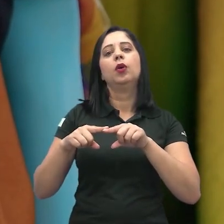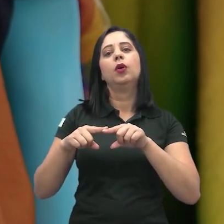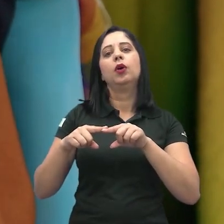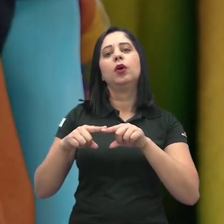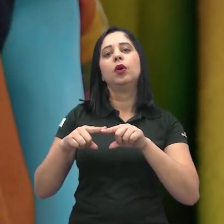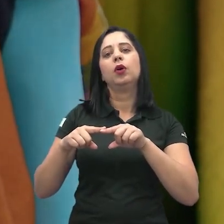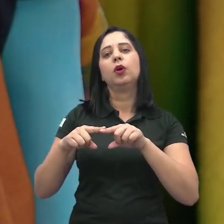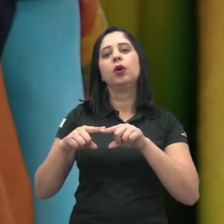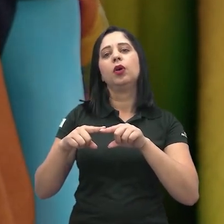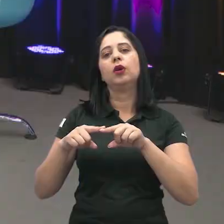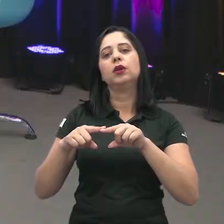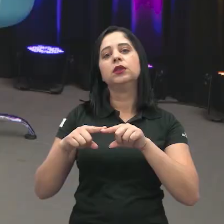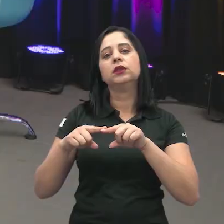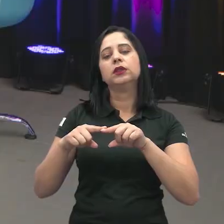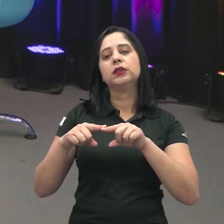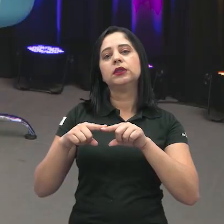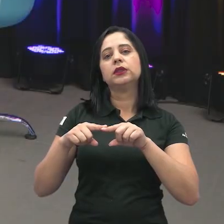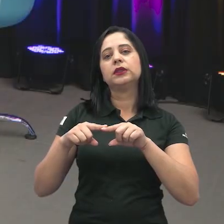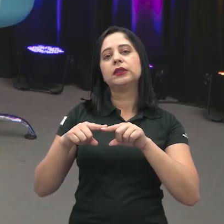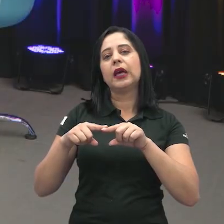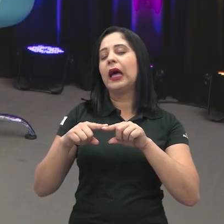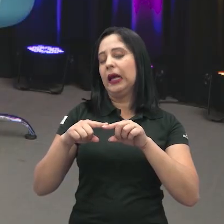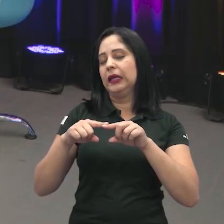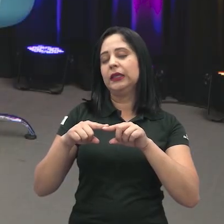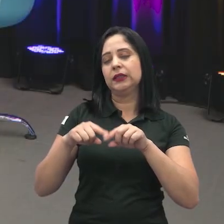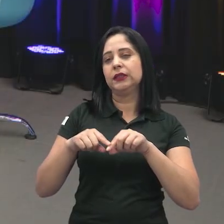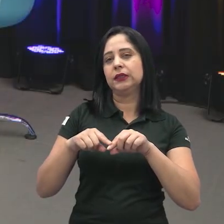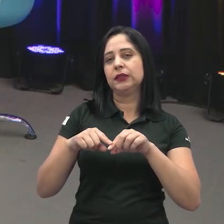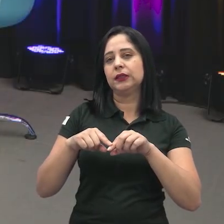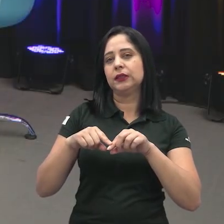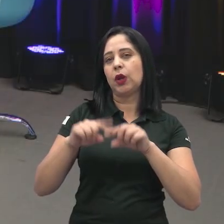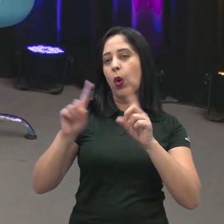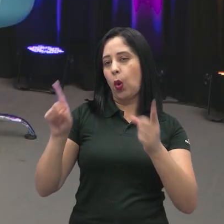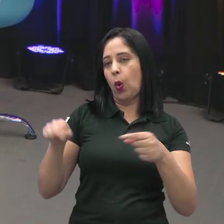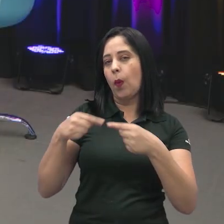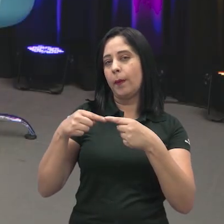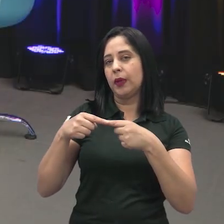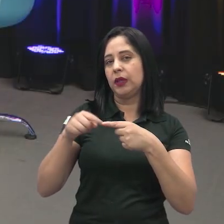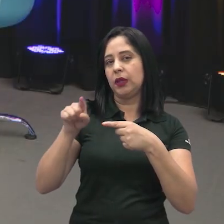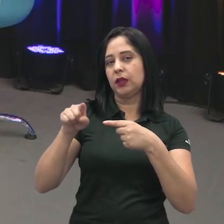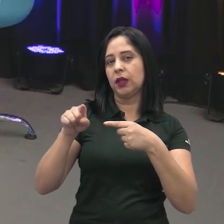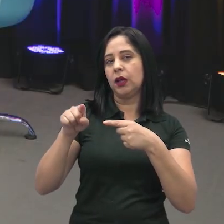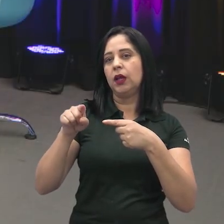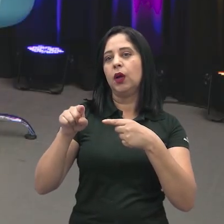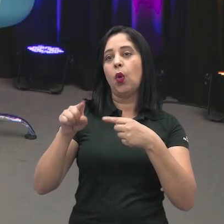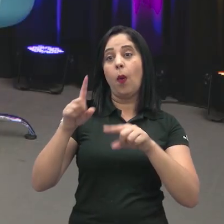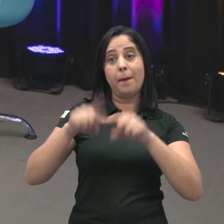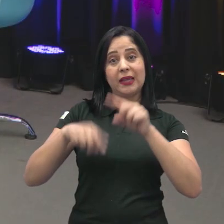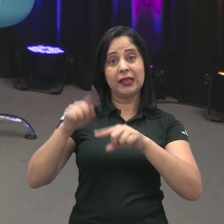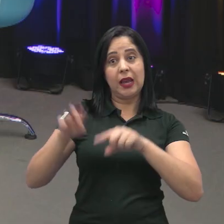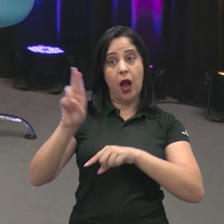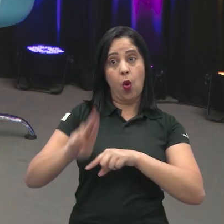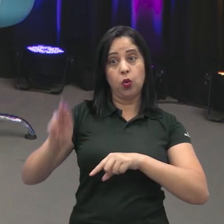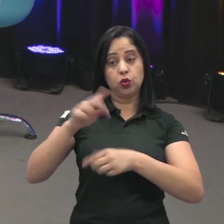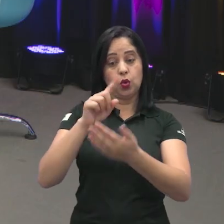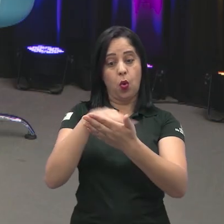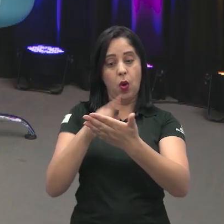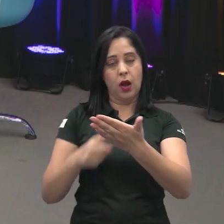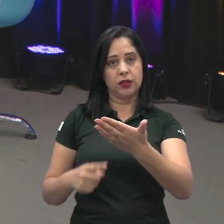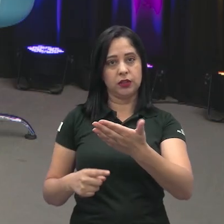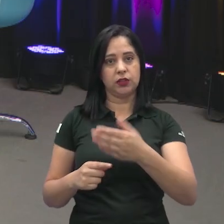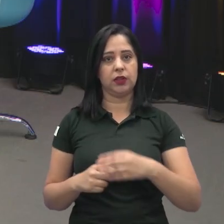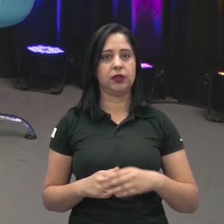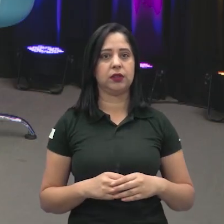ela tem alguma relação com o material que você usou na construção da capa da agenda que você fez pra gente também?